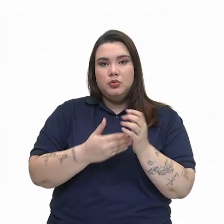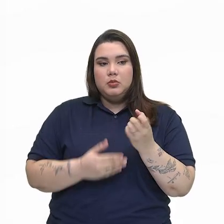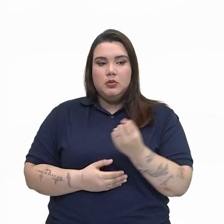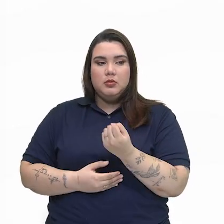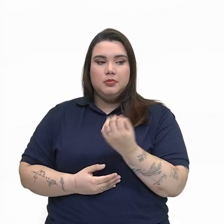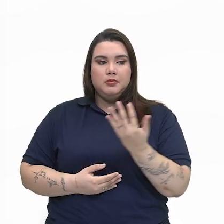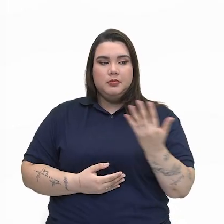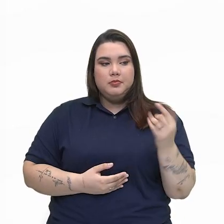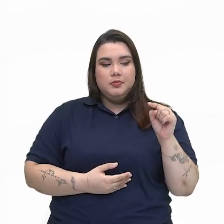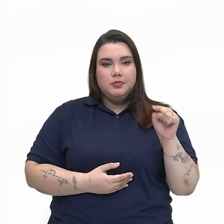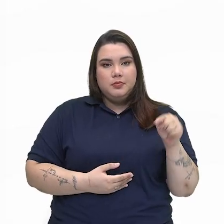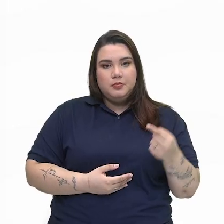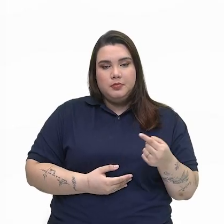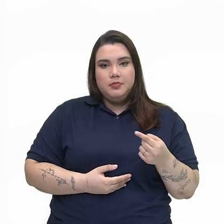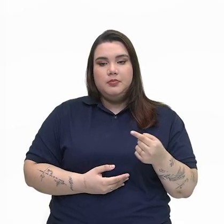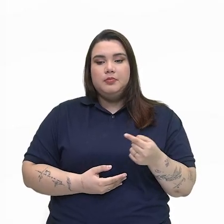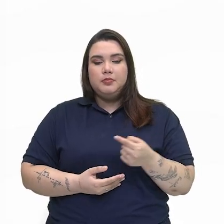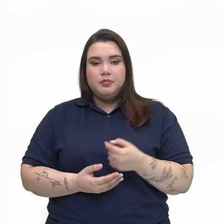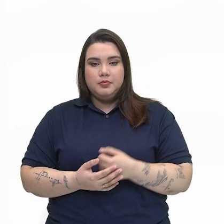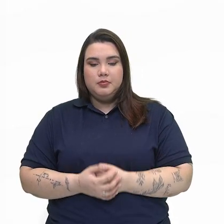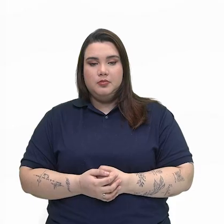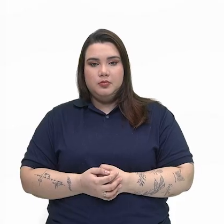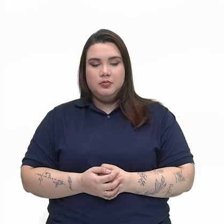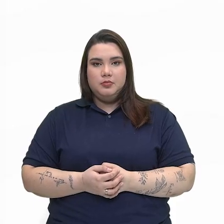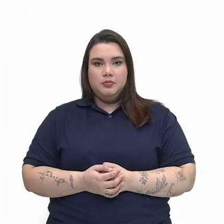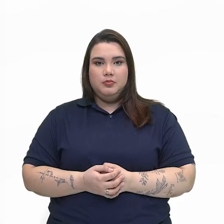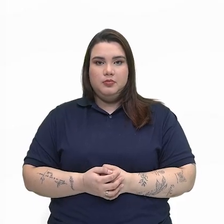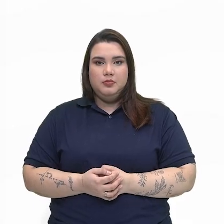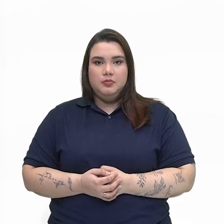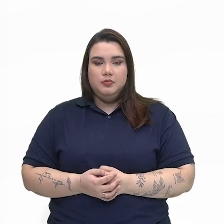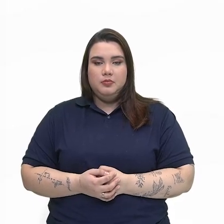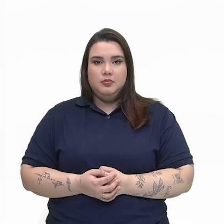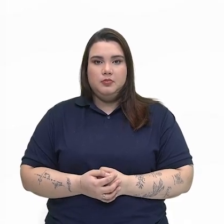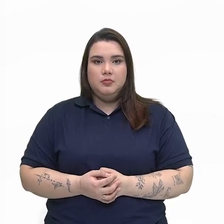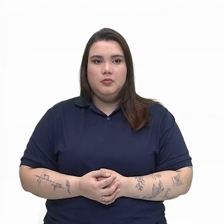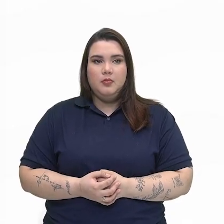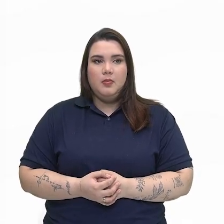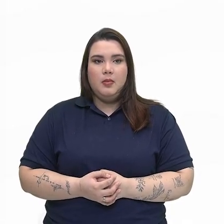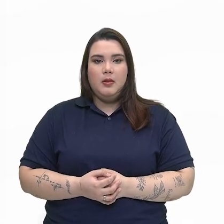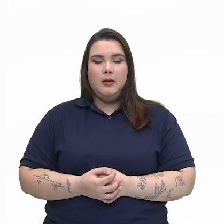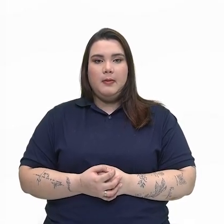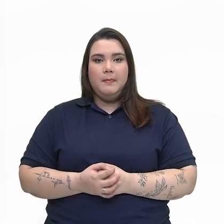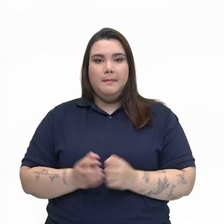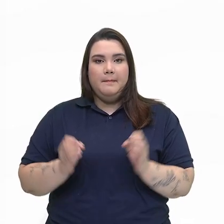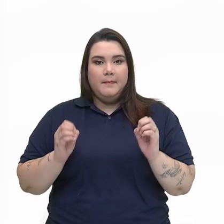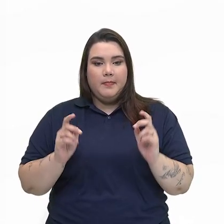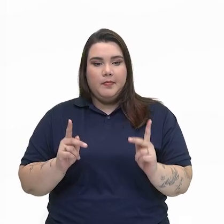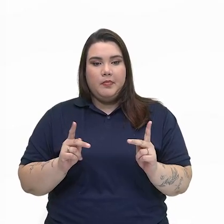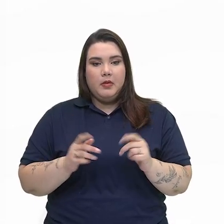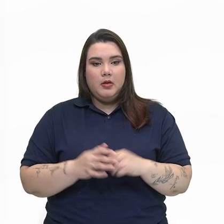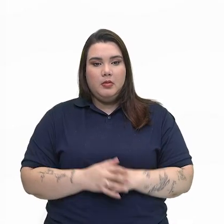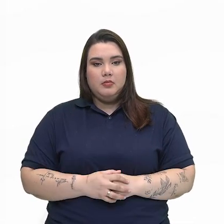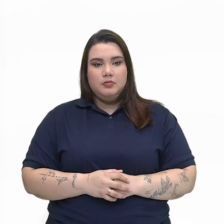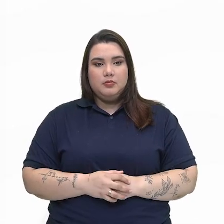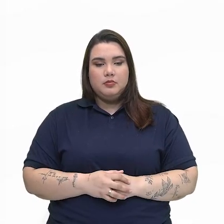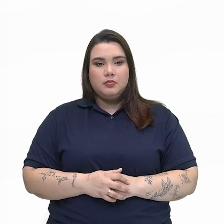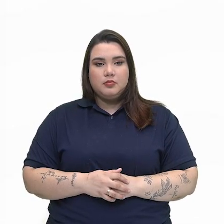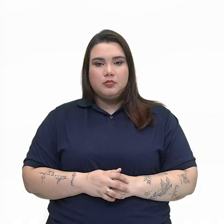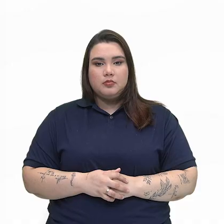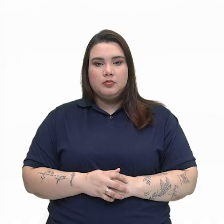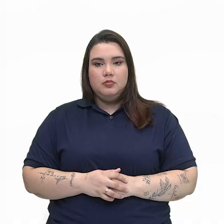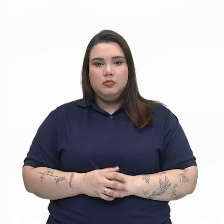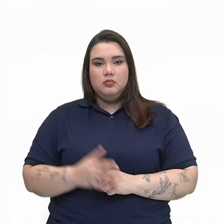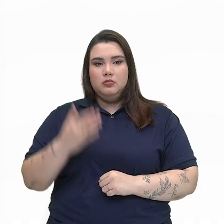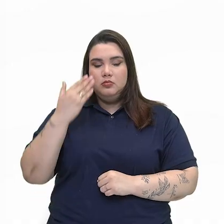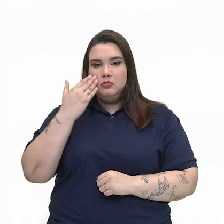última casa decimal a ser conservada. Muito bem. Aí,